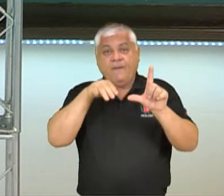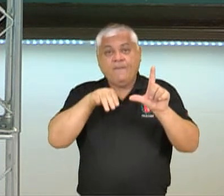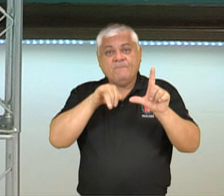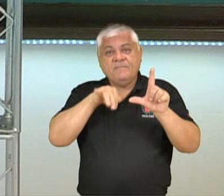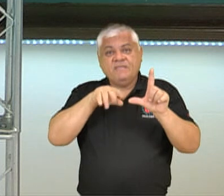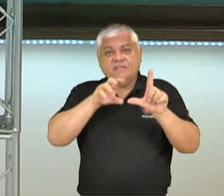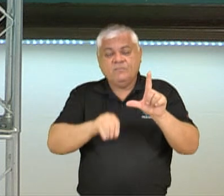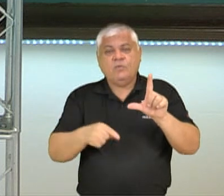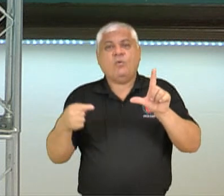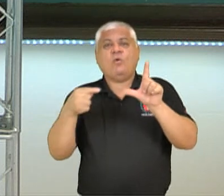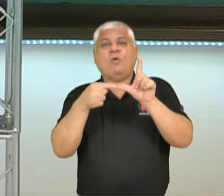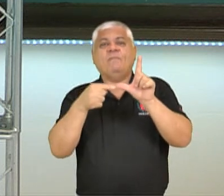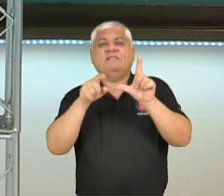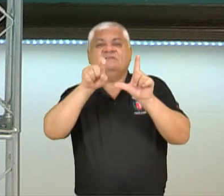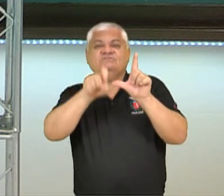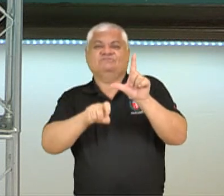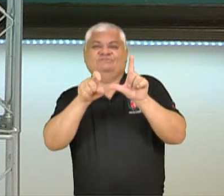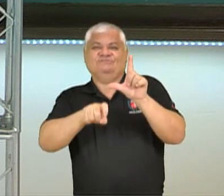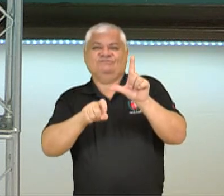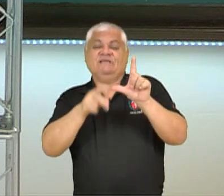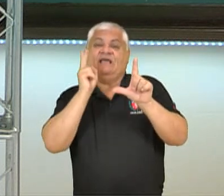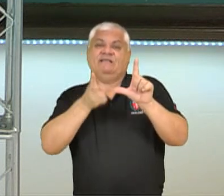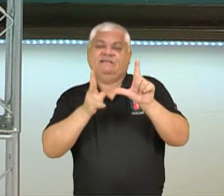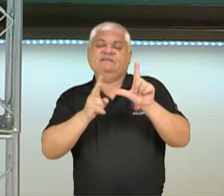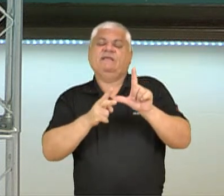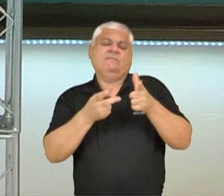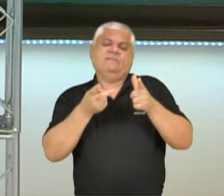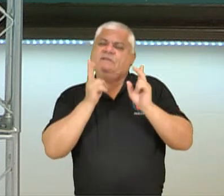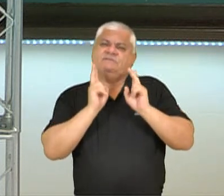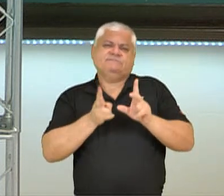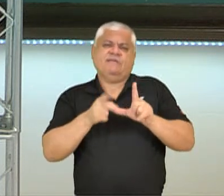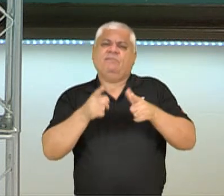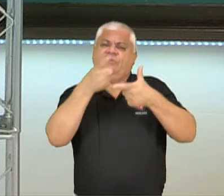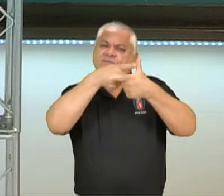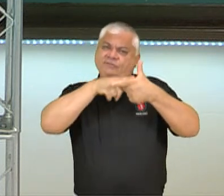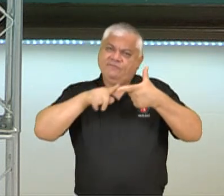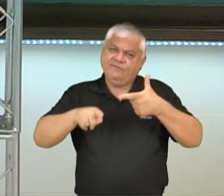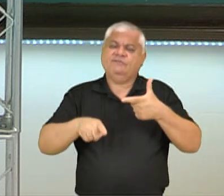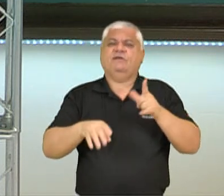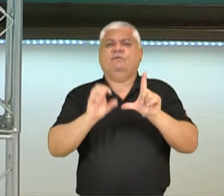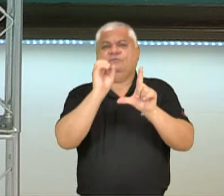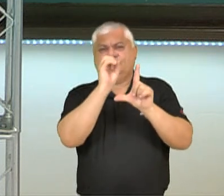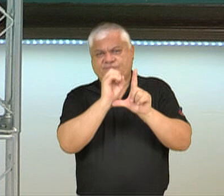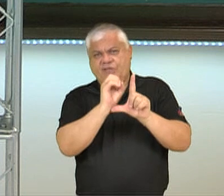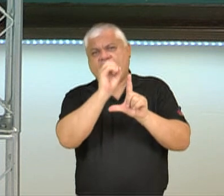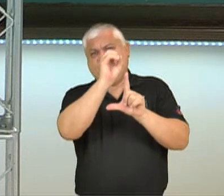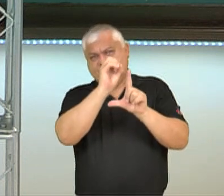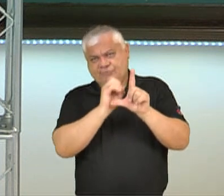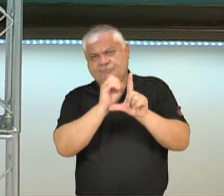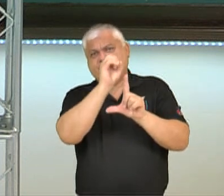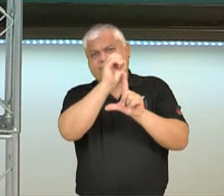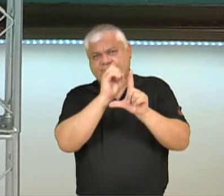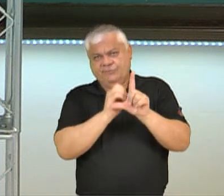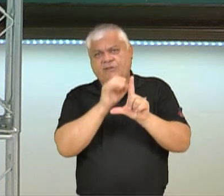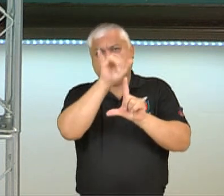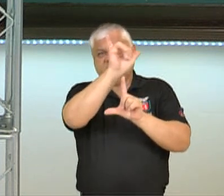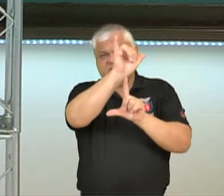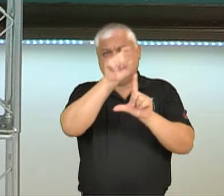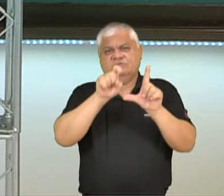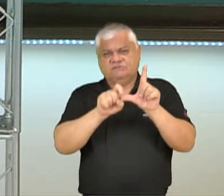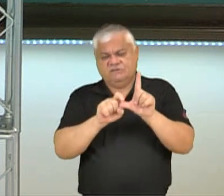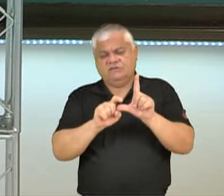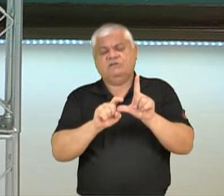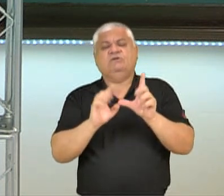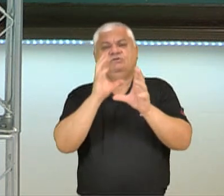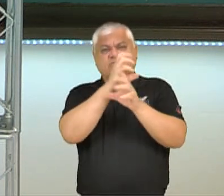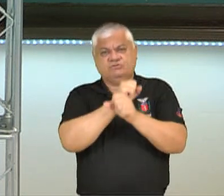exatamente ao x, sendo a média aritmética das duas raízes, dos dois zeros da função, significa somar os dois e dividir